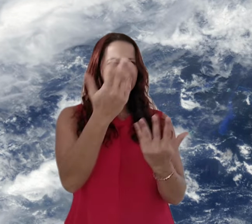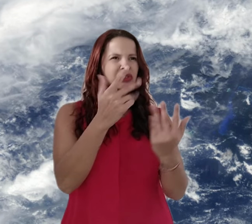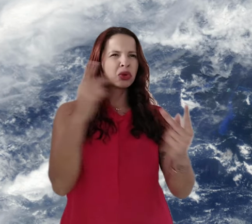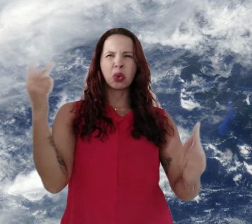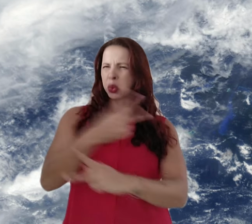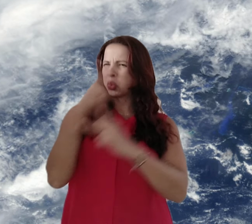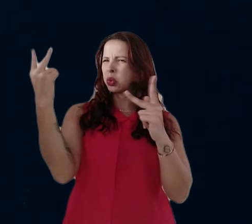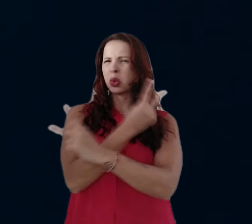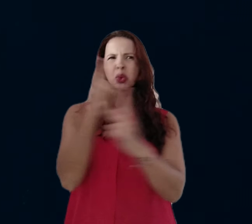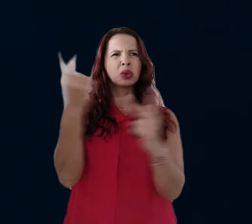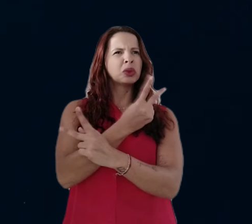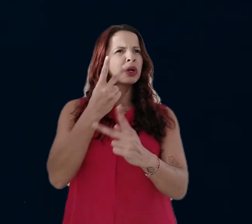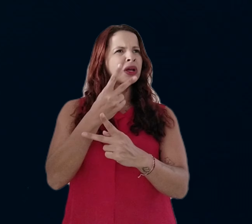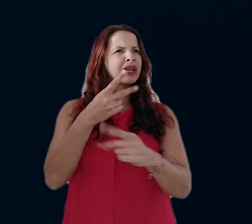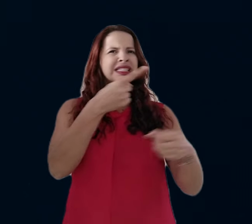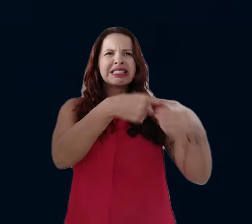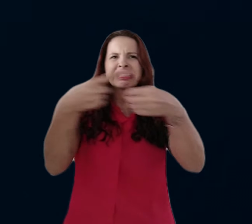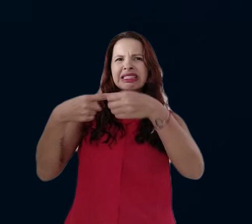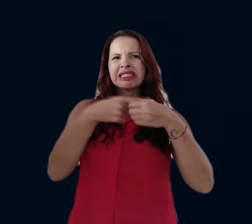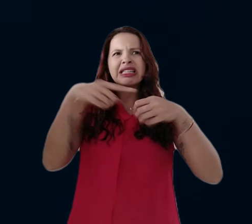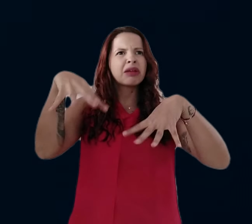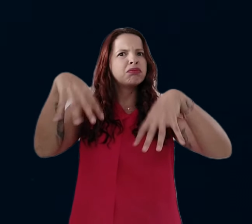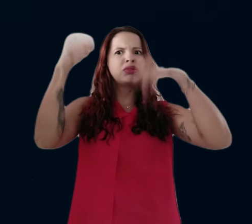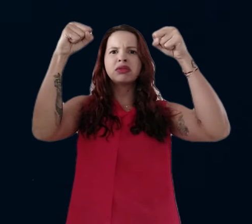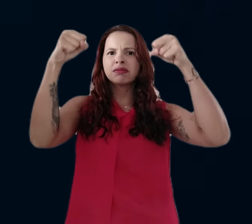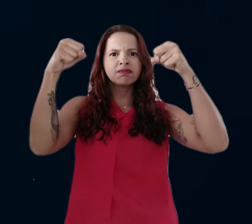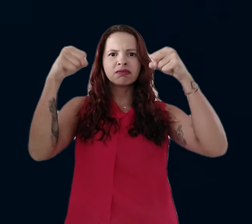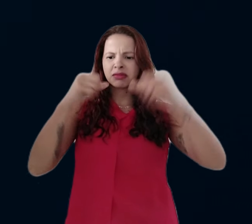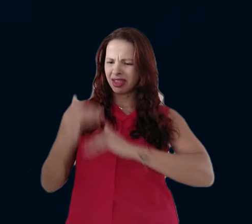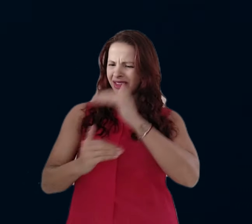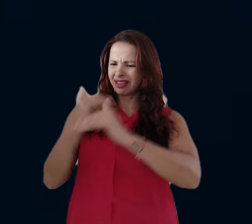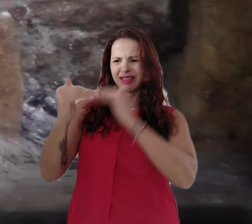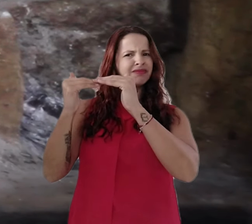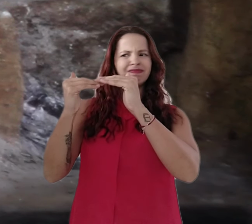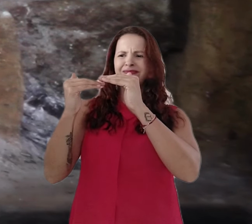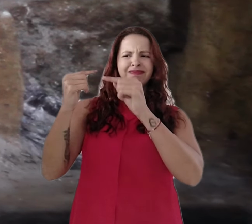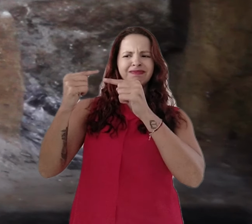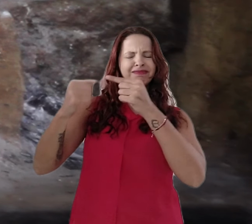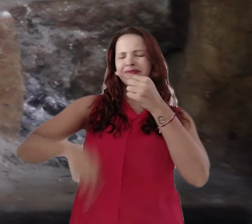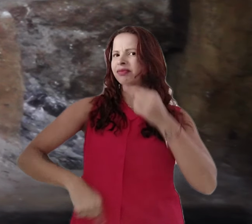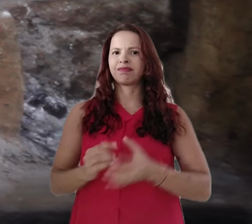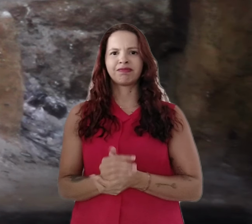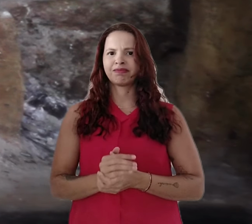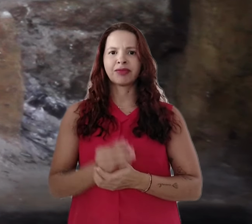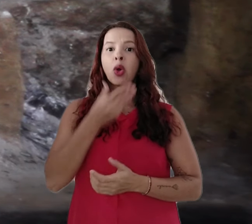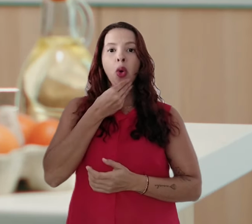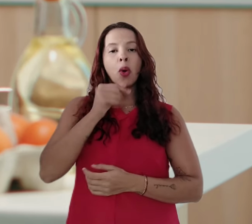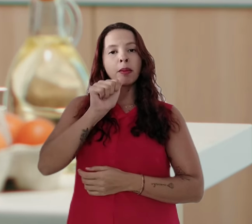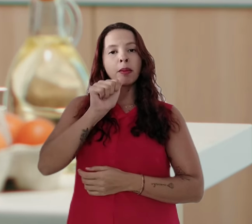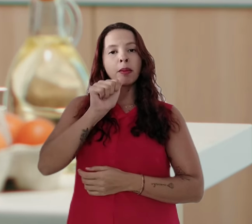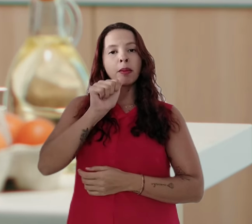furacões, cidades às escuras. Que avanço é esse? Ailton Krenak nos ensina que, em nome do